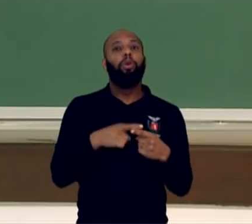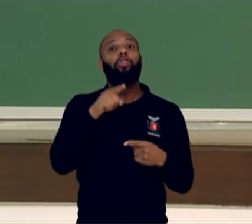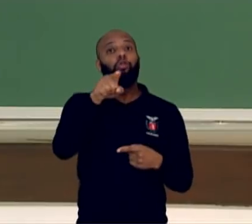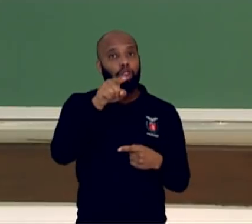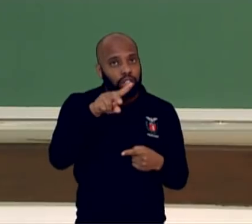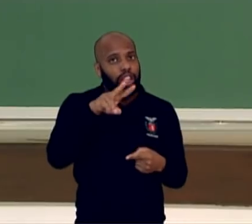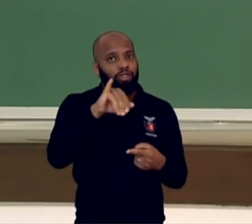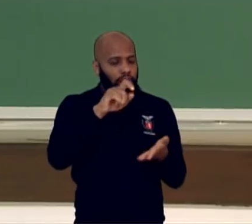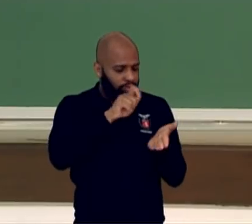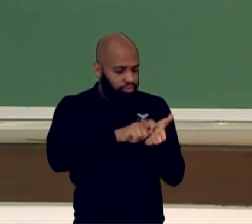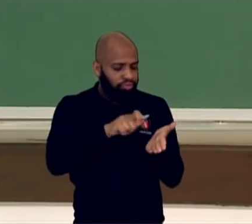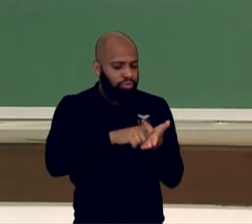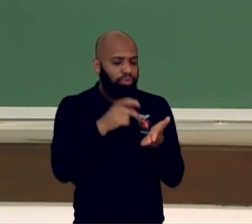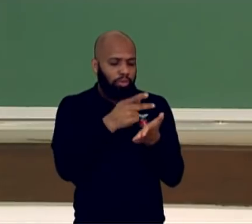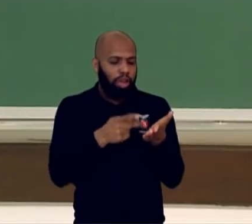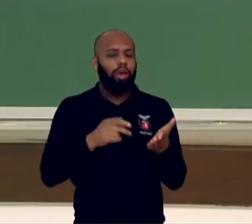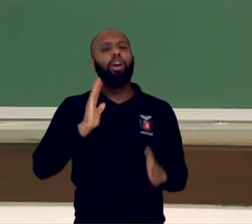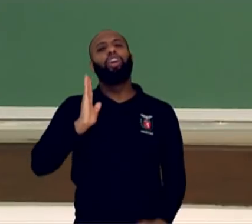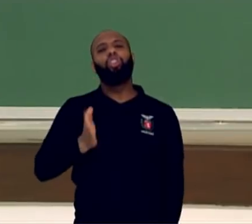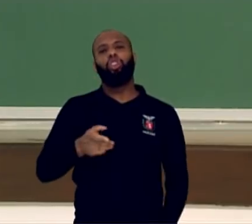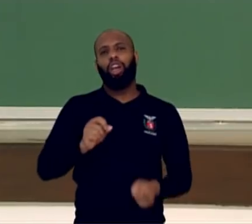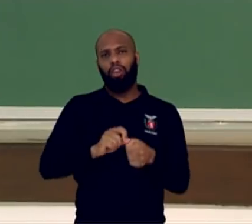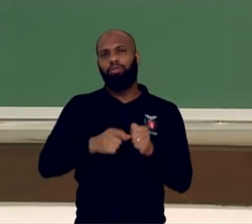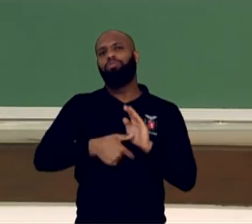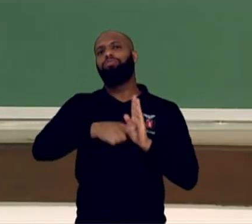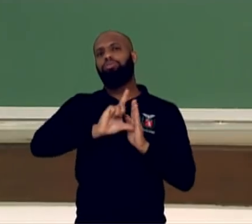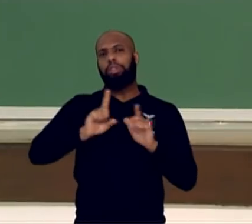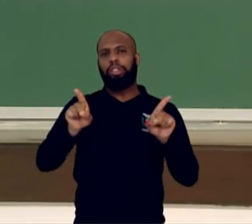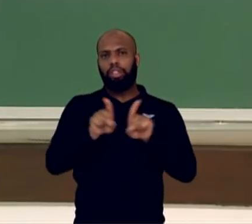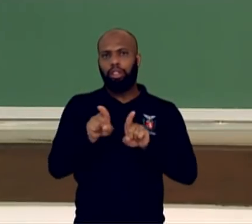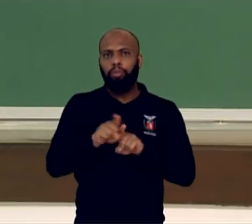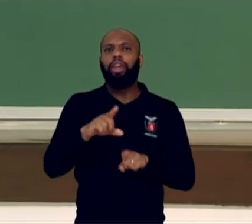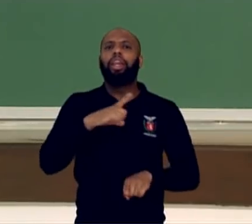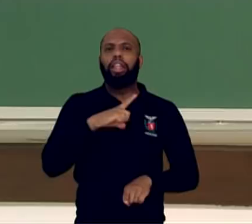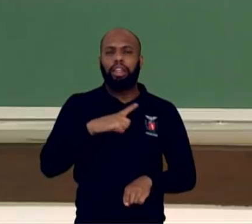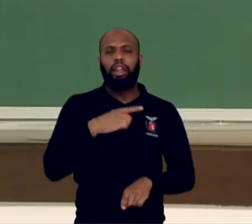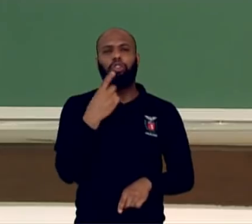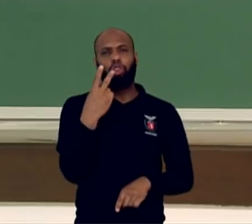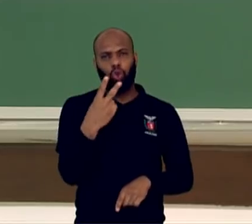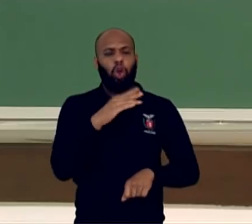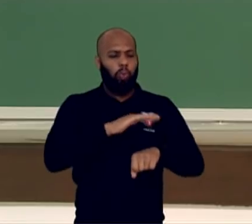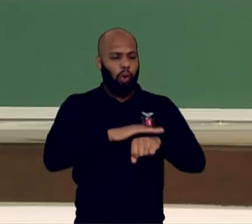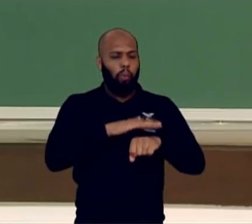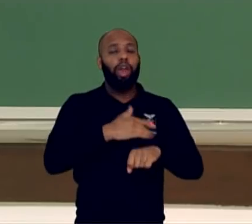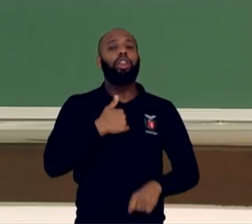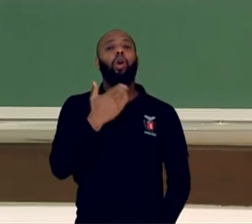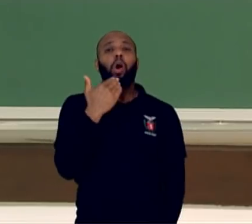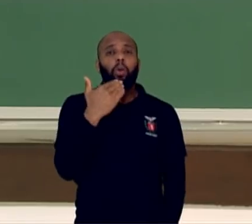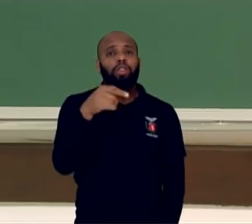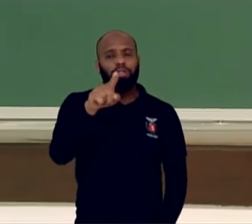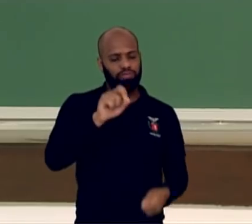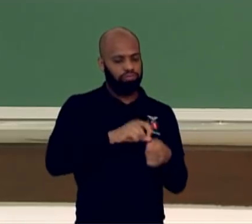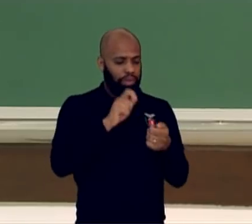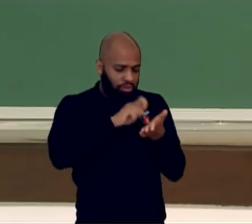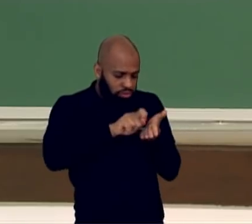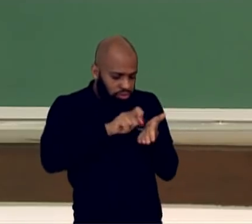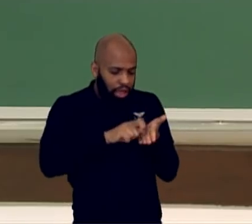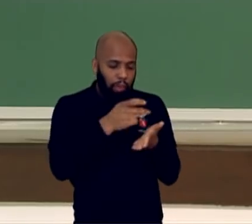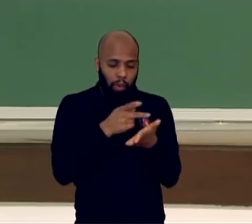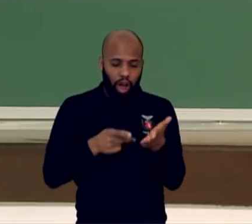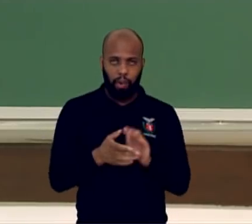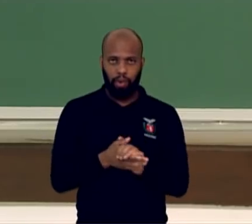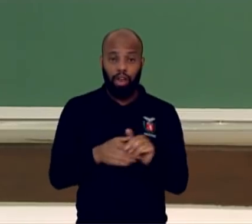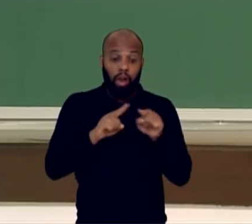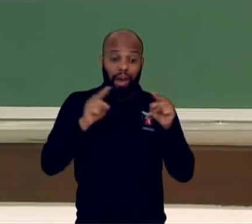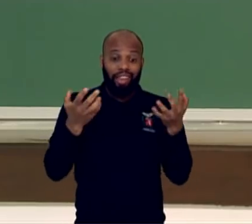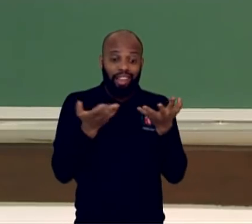poema, vocês já fizeram isso em 2 momentos. Já teve 2 momentos que foi pedido que vocês produzissem um poema. Mas agora nós